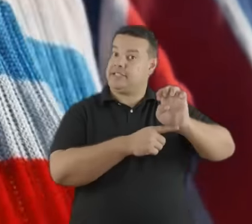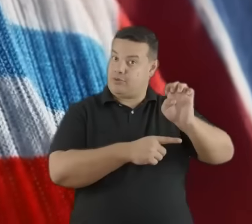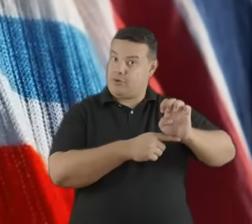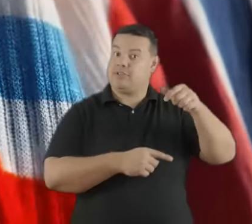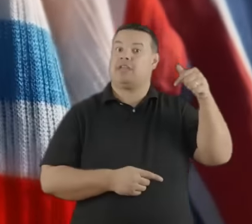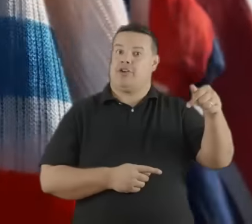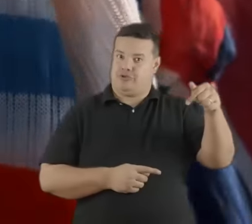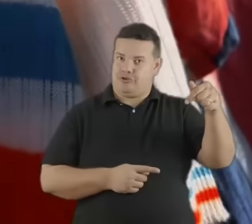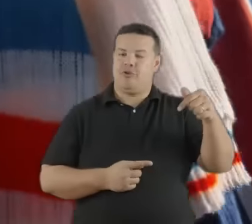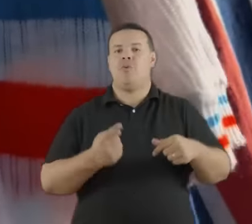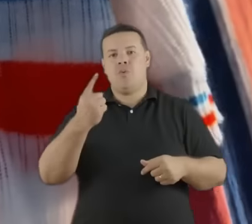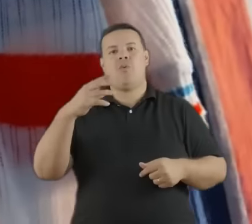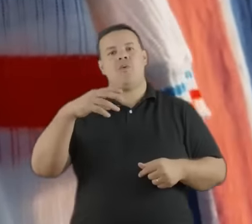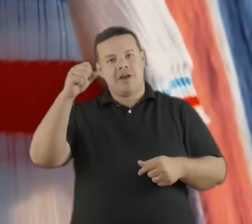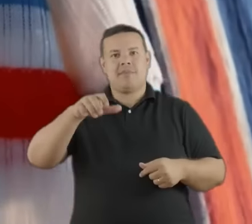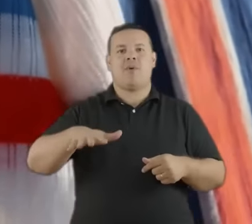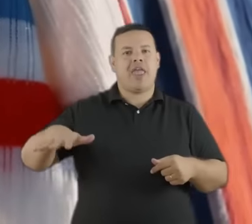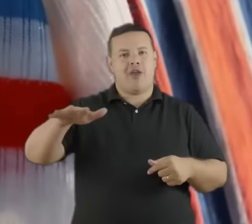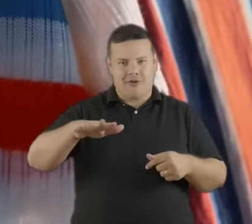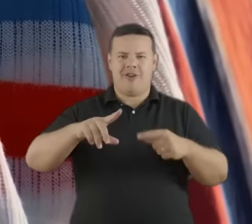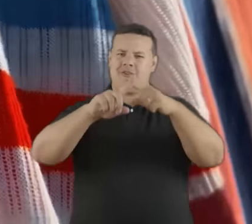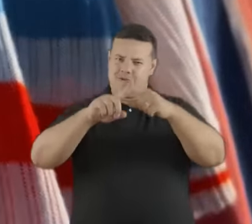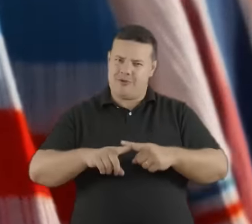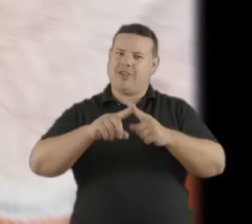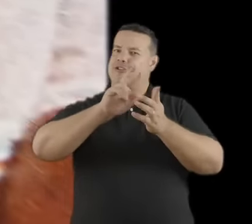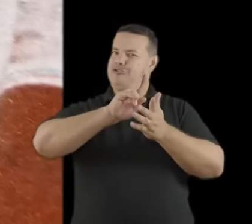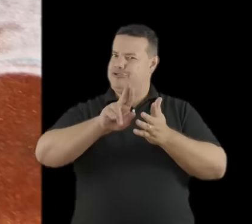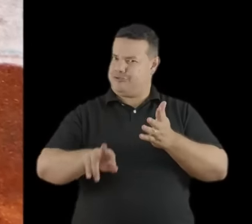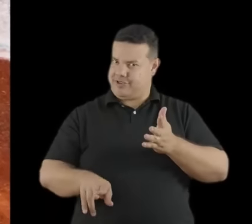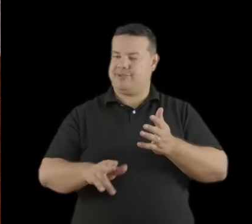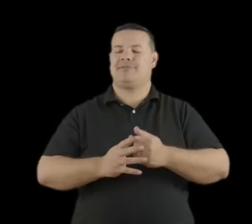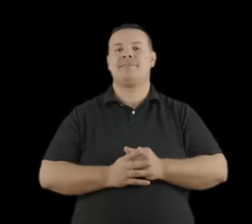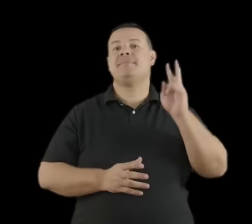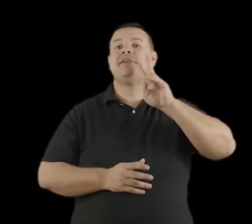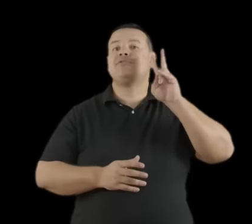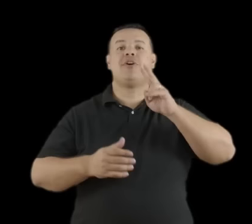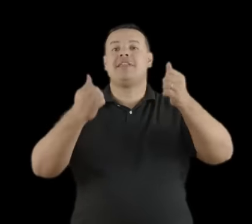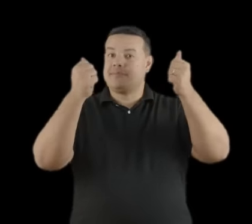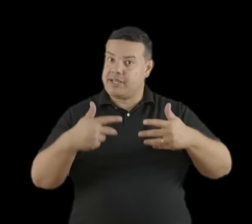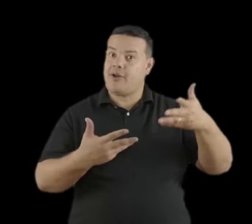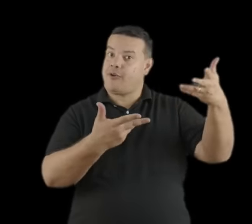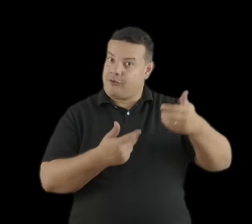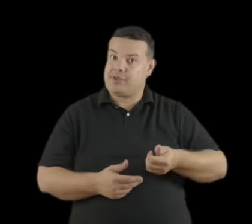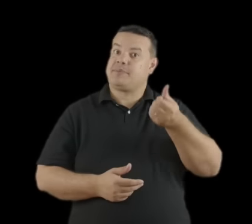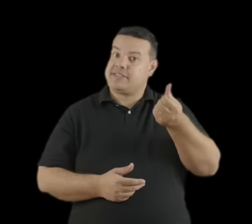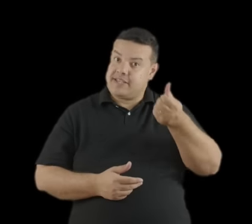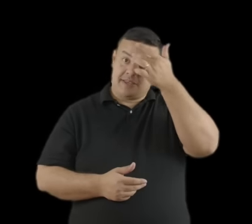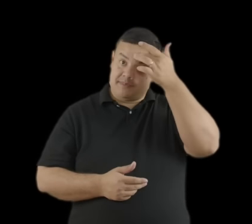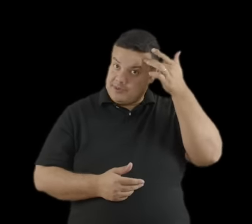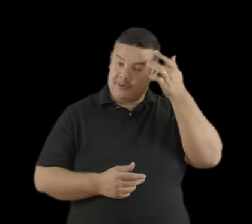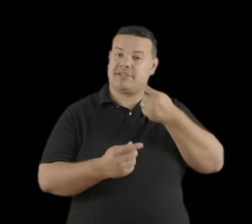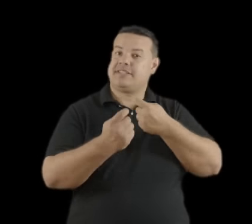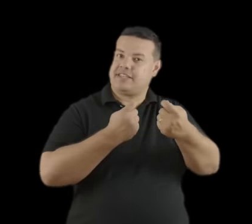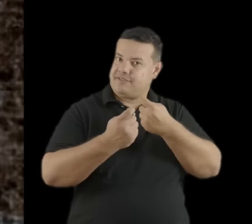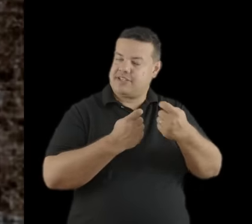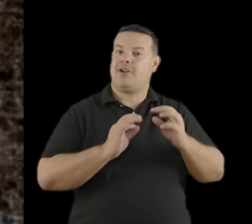estaduais, 1 regional e diversos torneios. Para contar esta história, trazemos 6